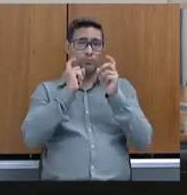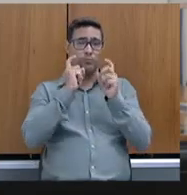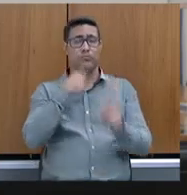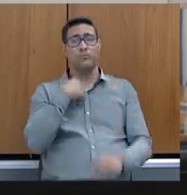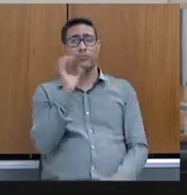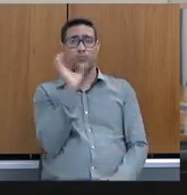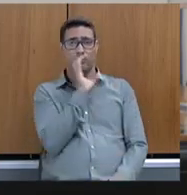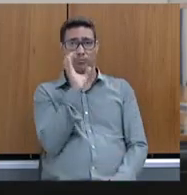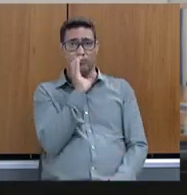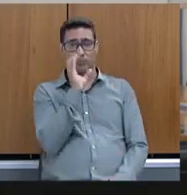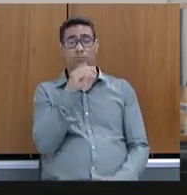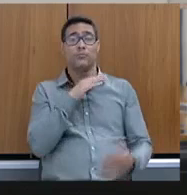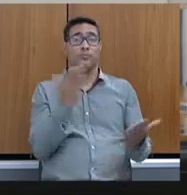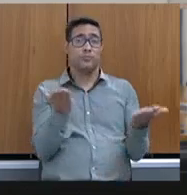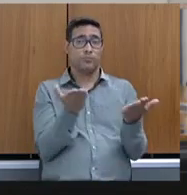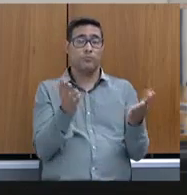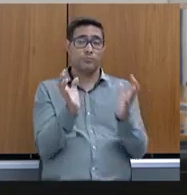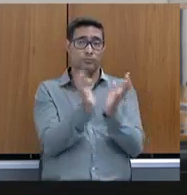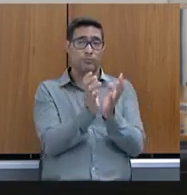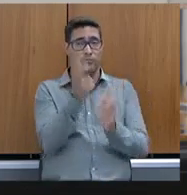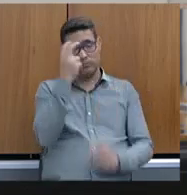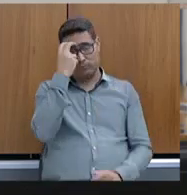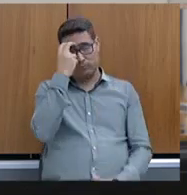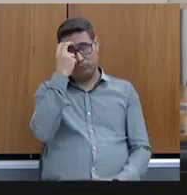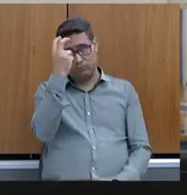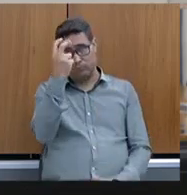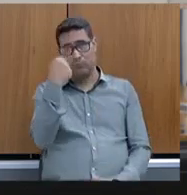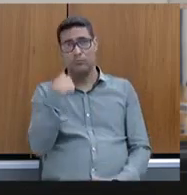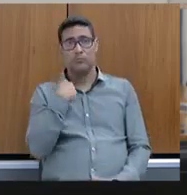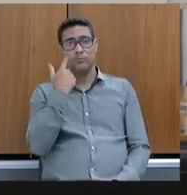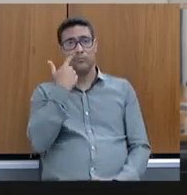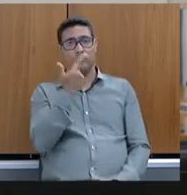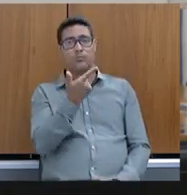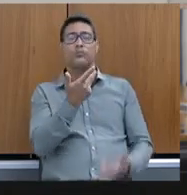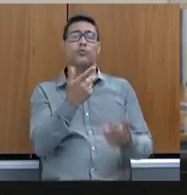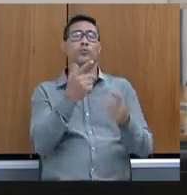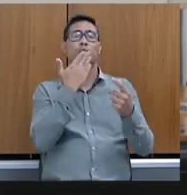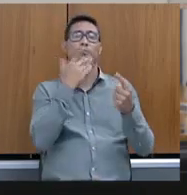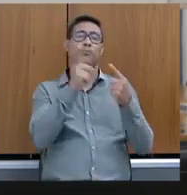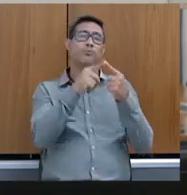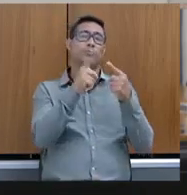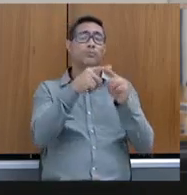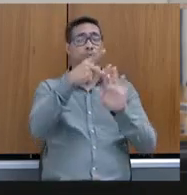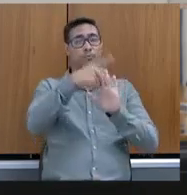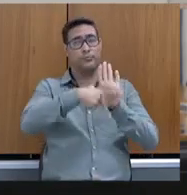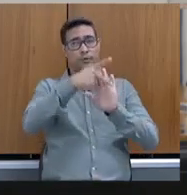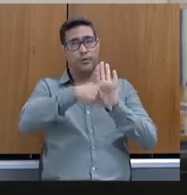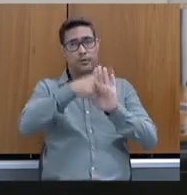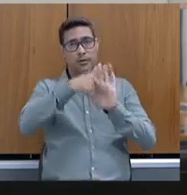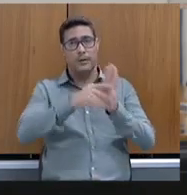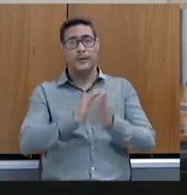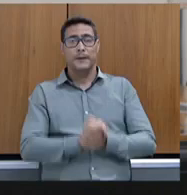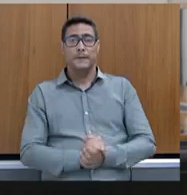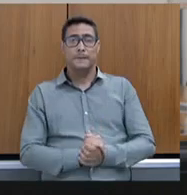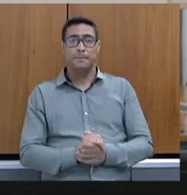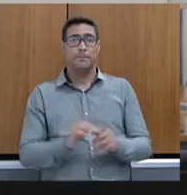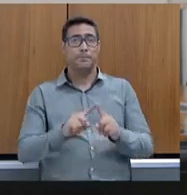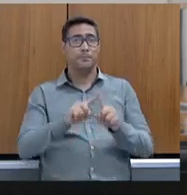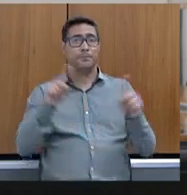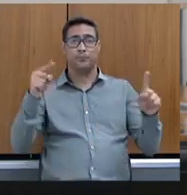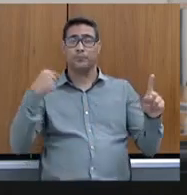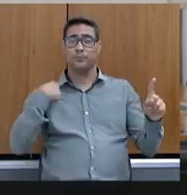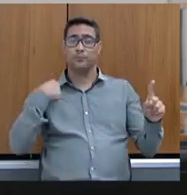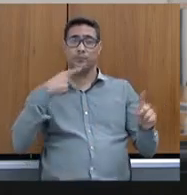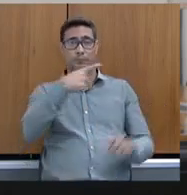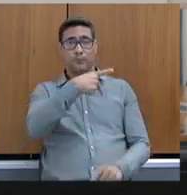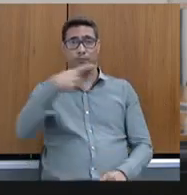da comissão de Cultura para a gente estar vazão a apreciação desses projetos mas na condição de parlamentar na